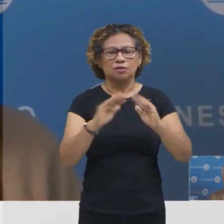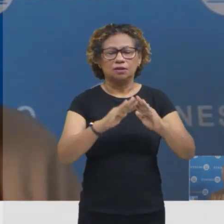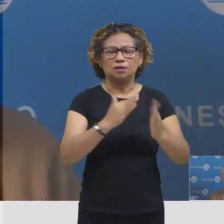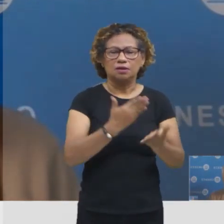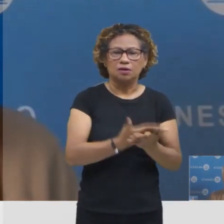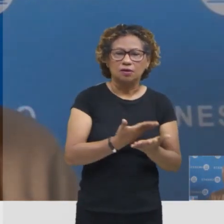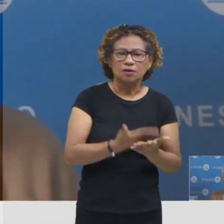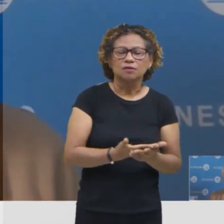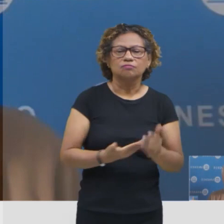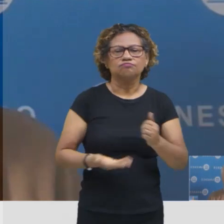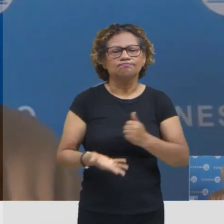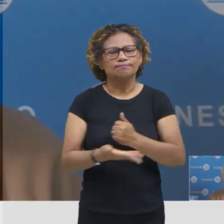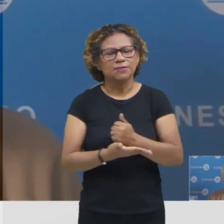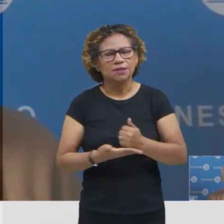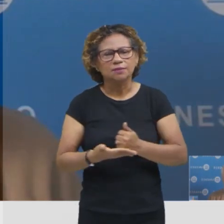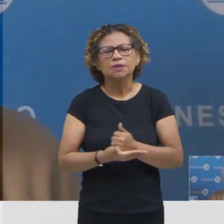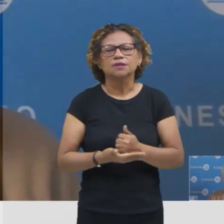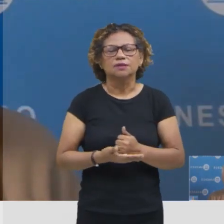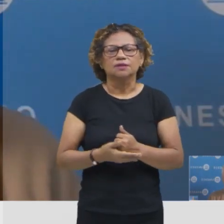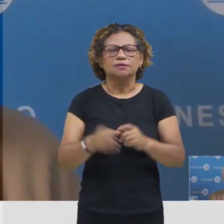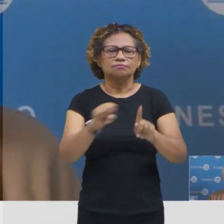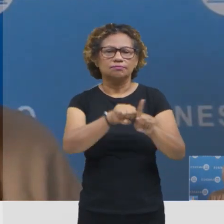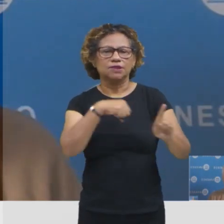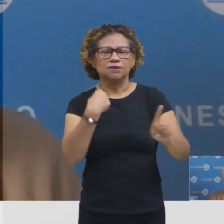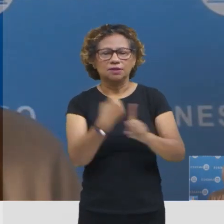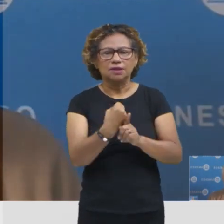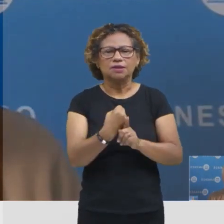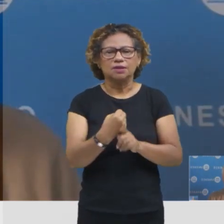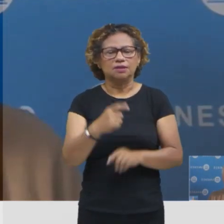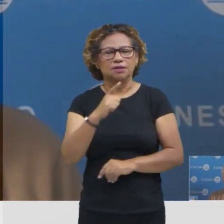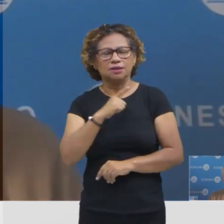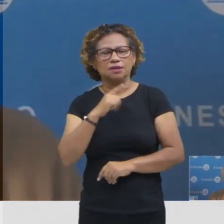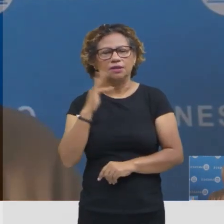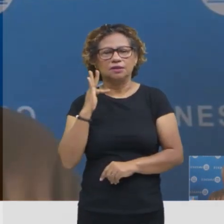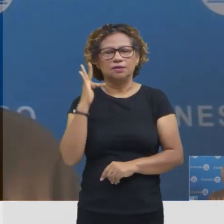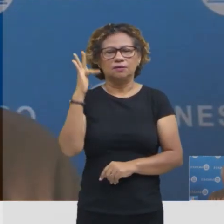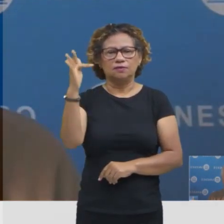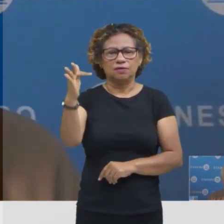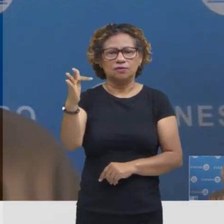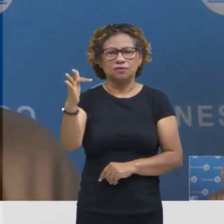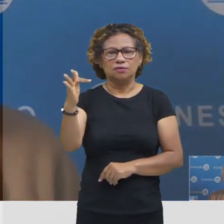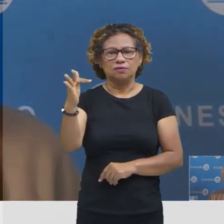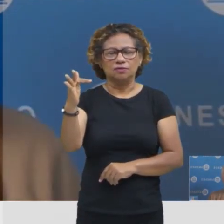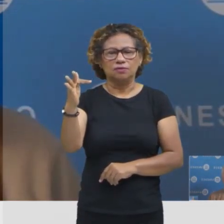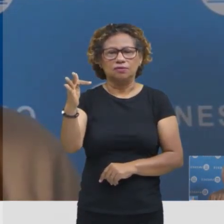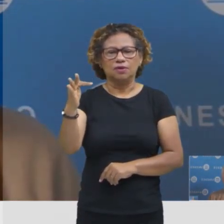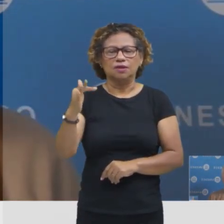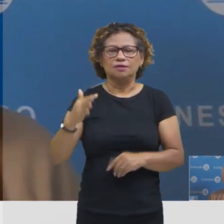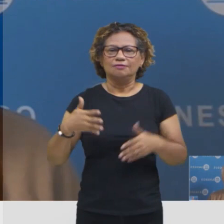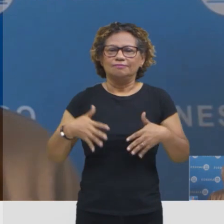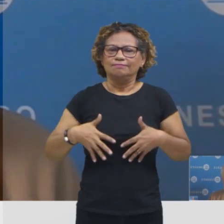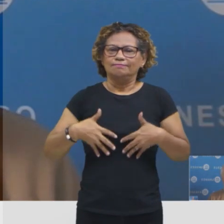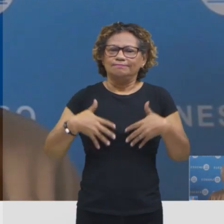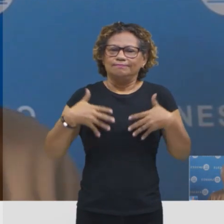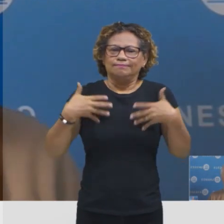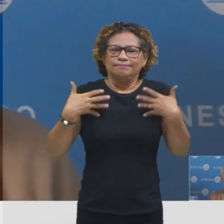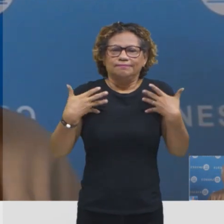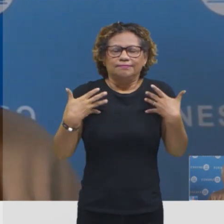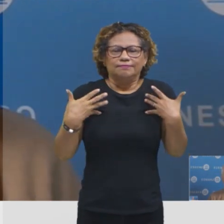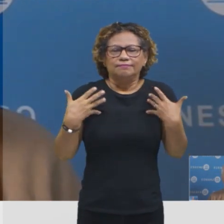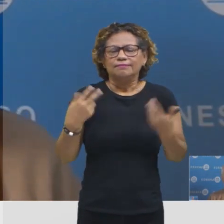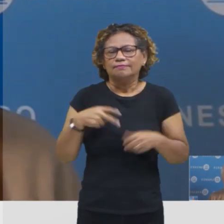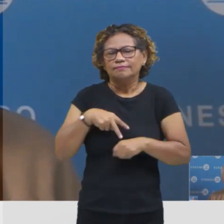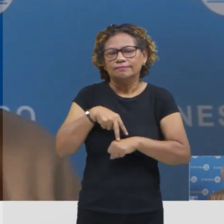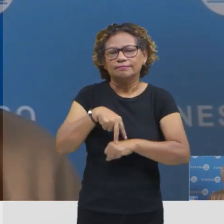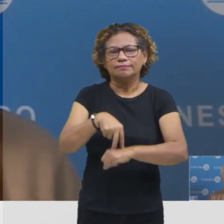das nossas sociedades e assim se deve manter para o futuro. É isso que me anima, é isso que me dá ânimo, é